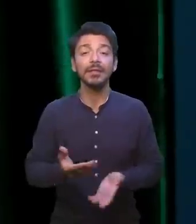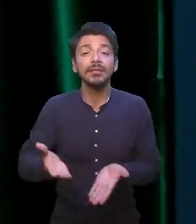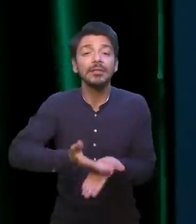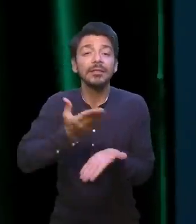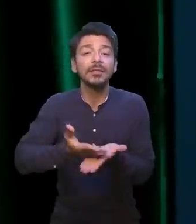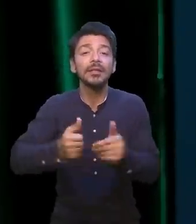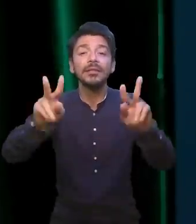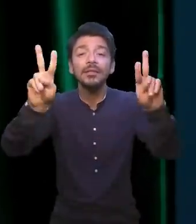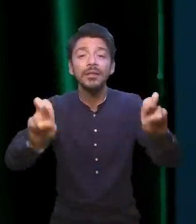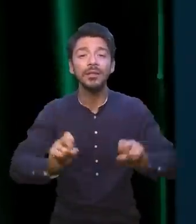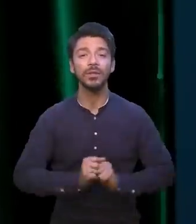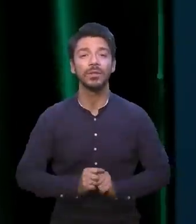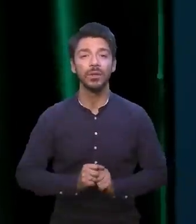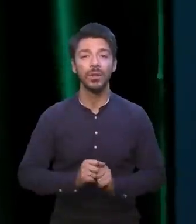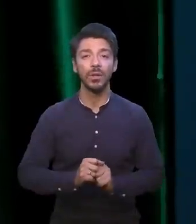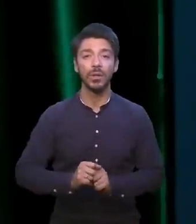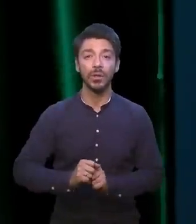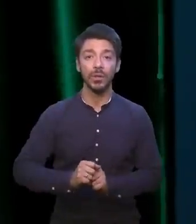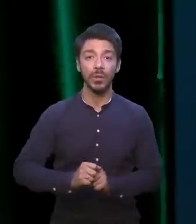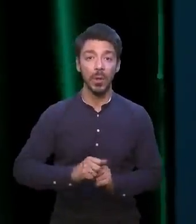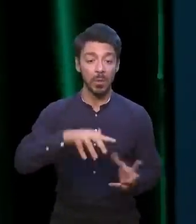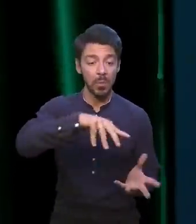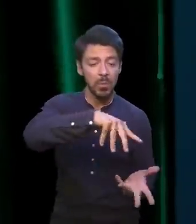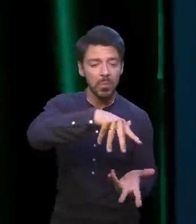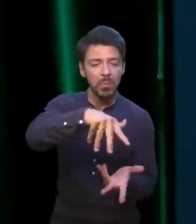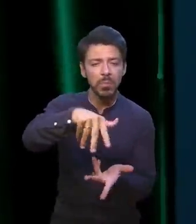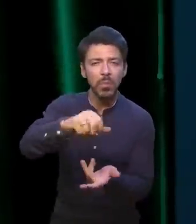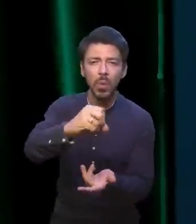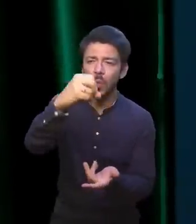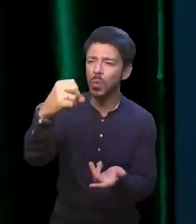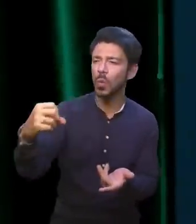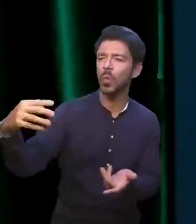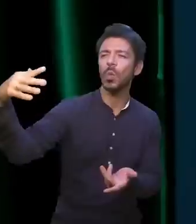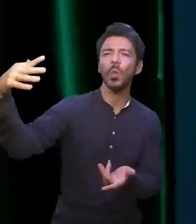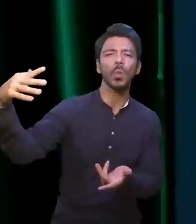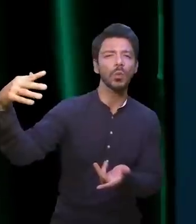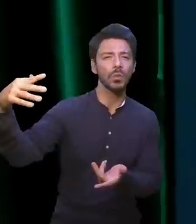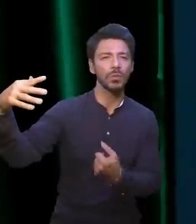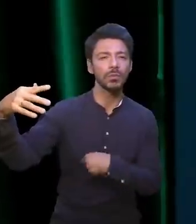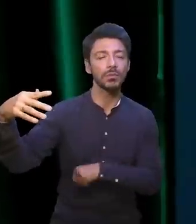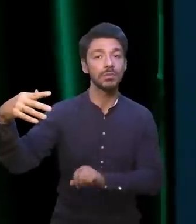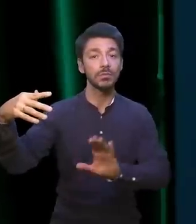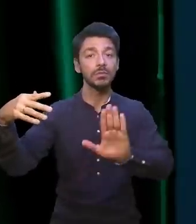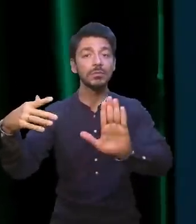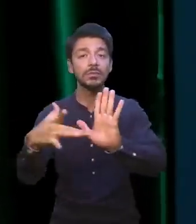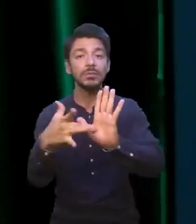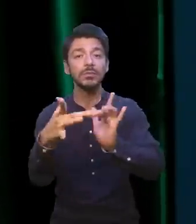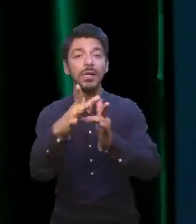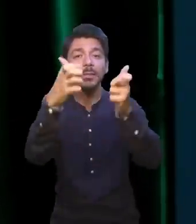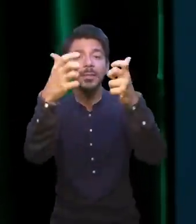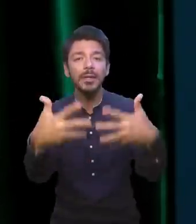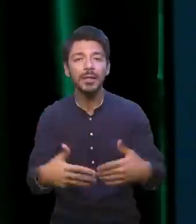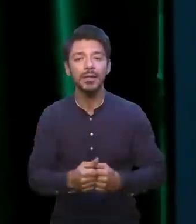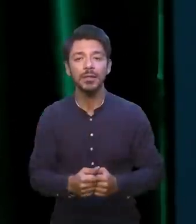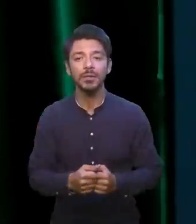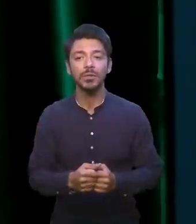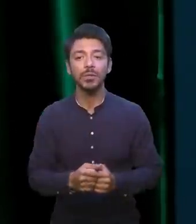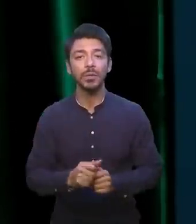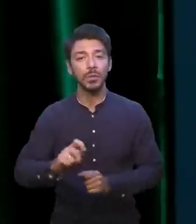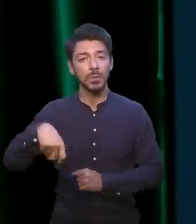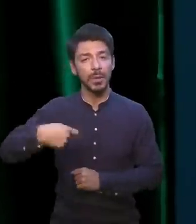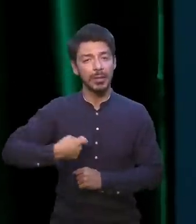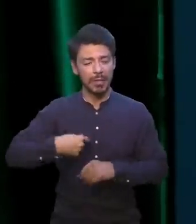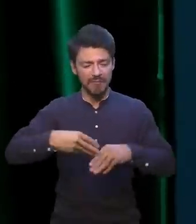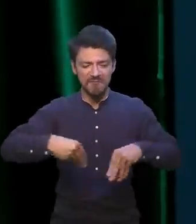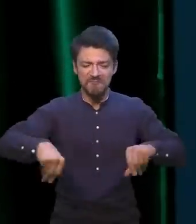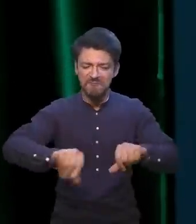Luz do Mundo, tem uma frase muito bonita de Jesus. Sois a terra generosa e eu sou a semente da vida.